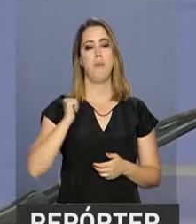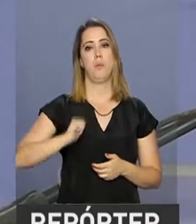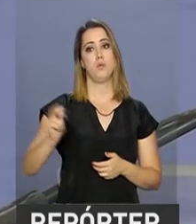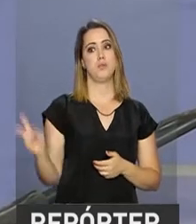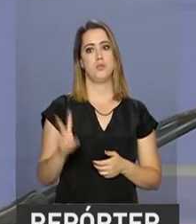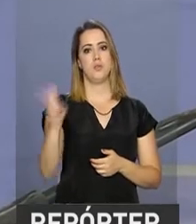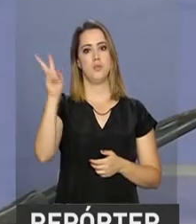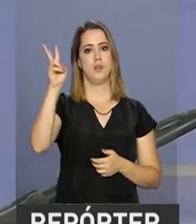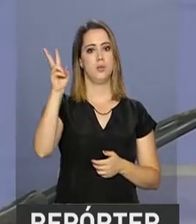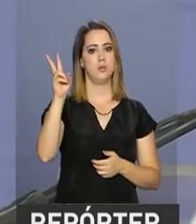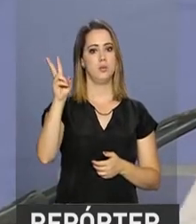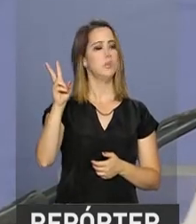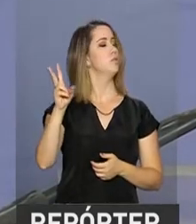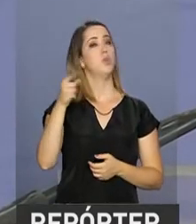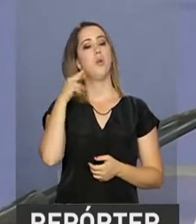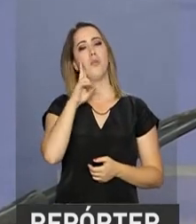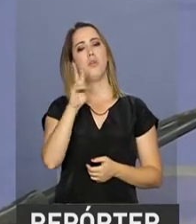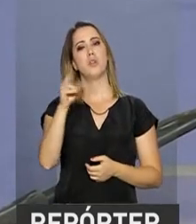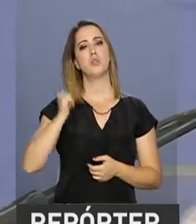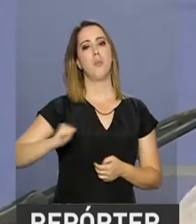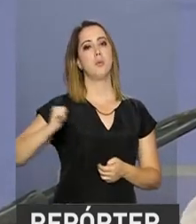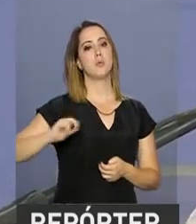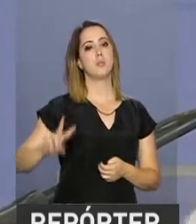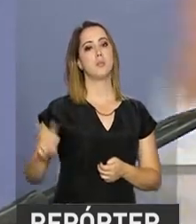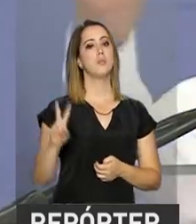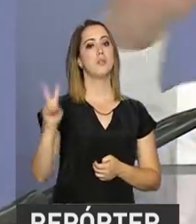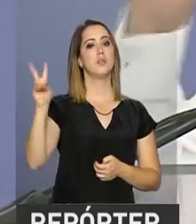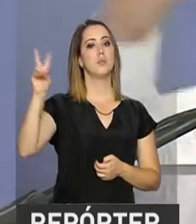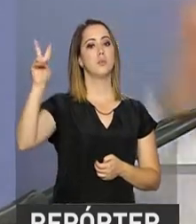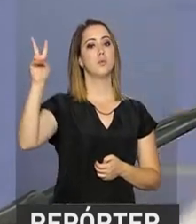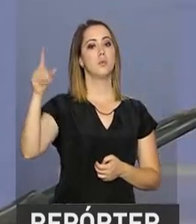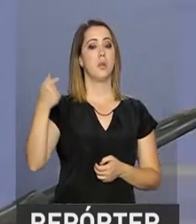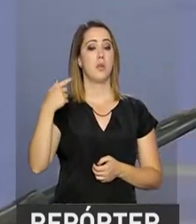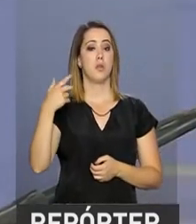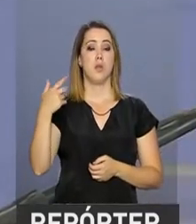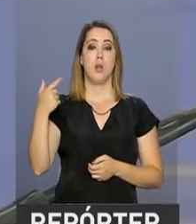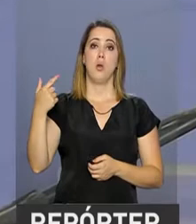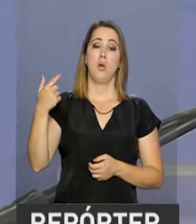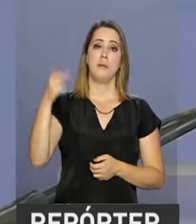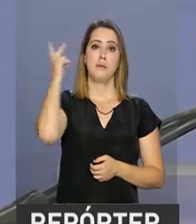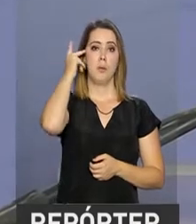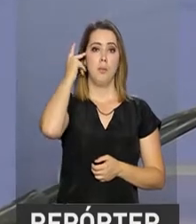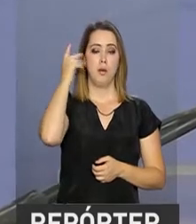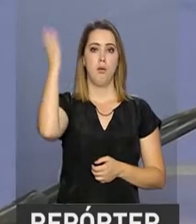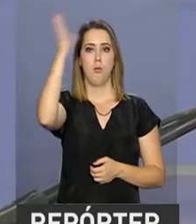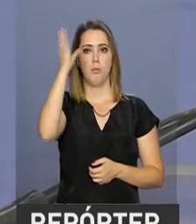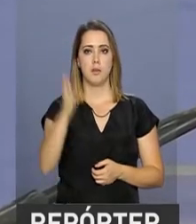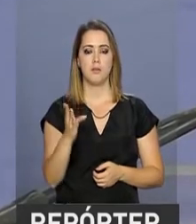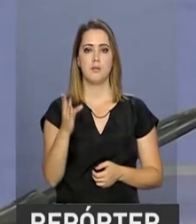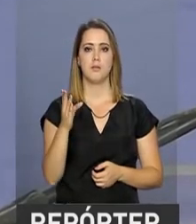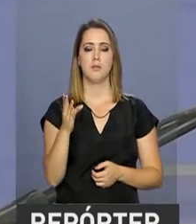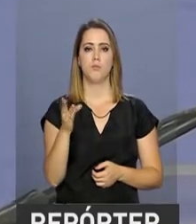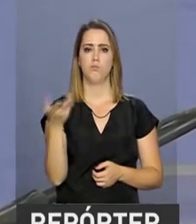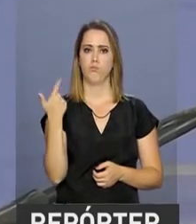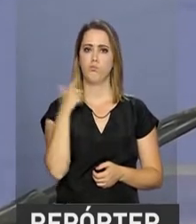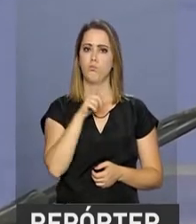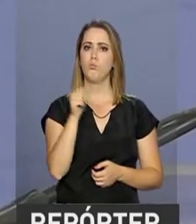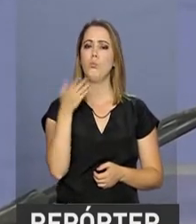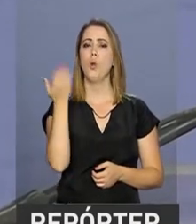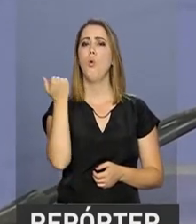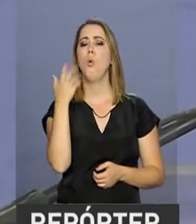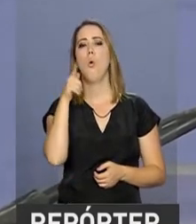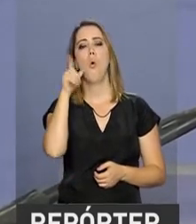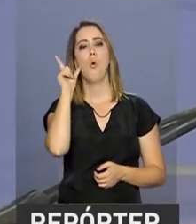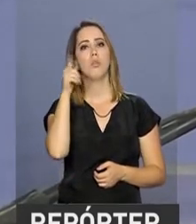meus amigos podem ver a bolsa de valores do brasil são paulo brasil a atingiu ontem